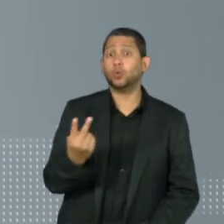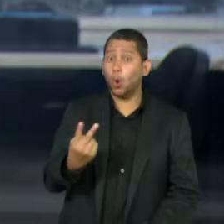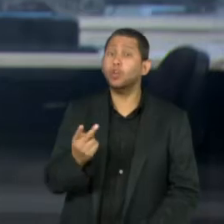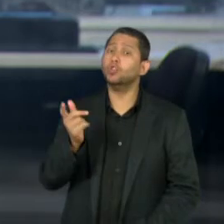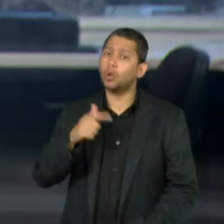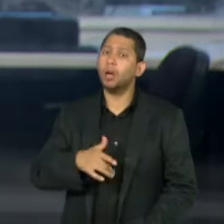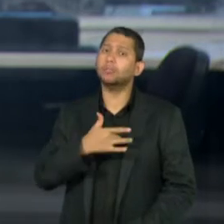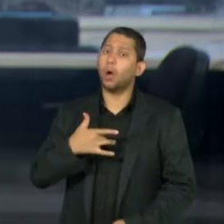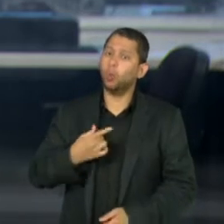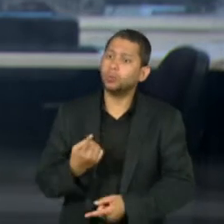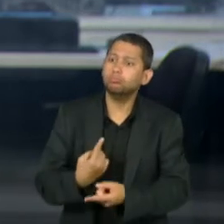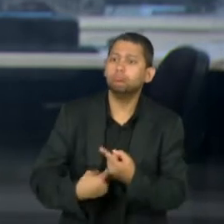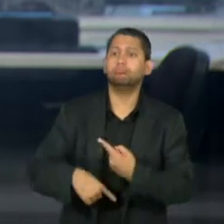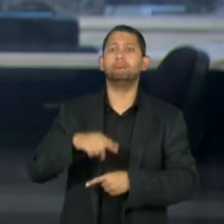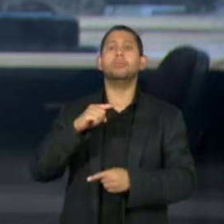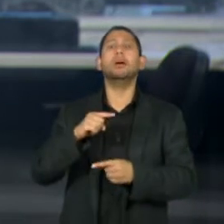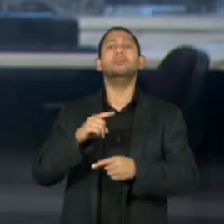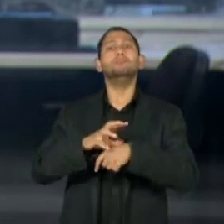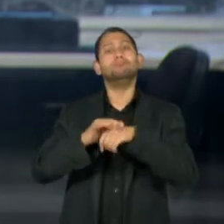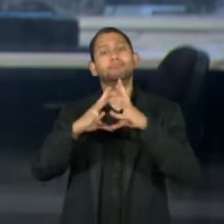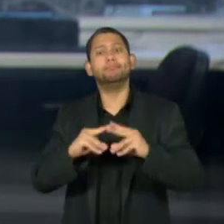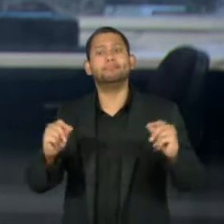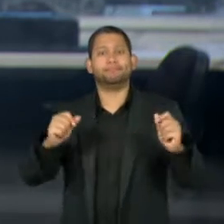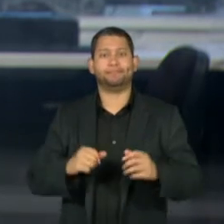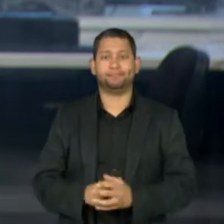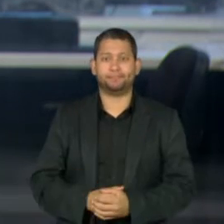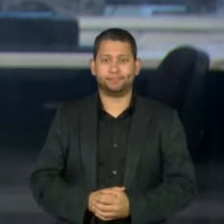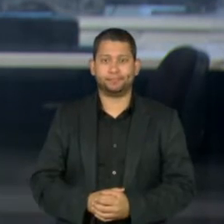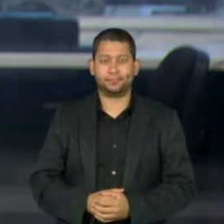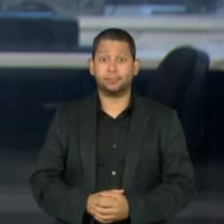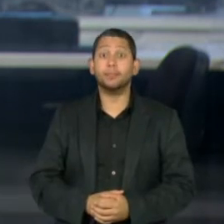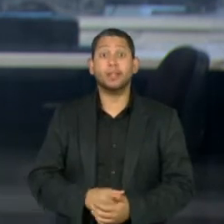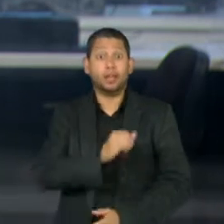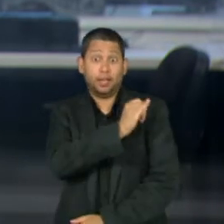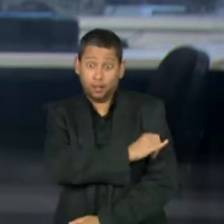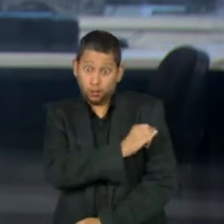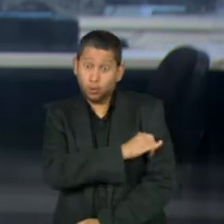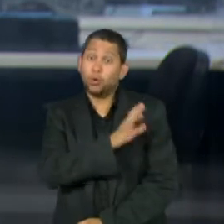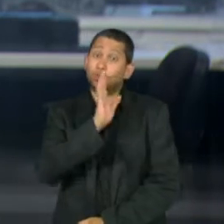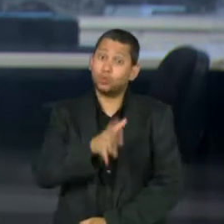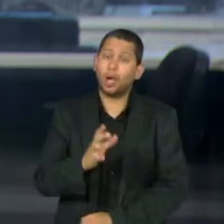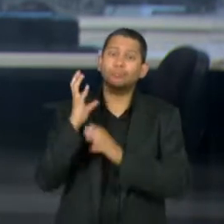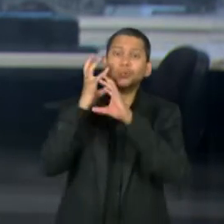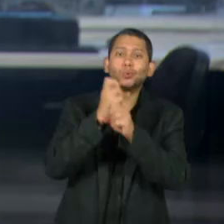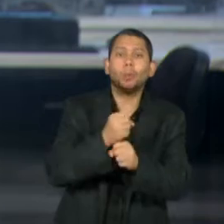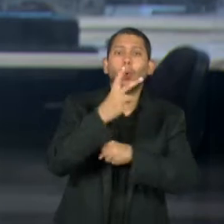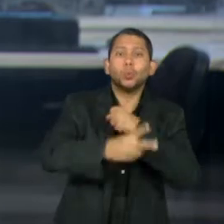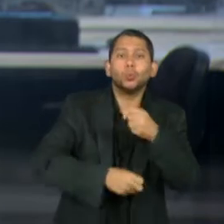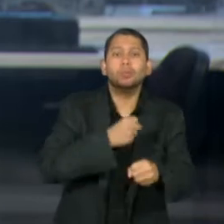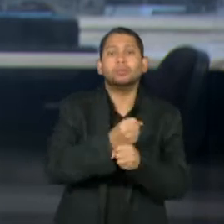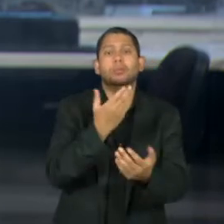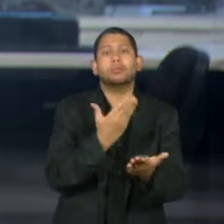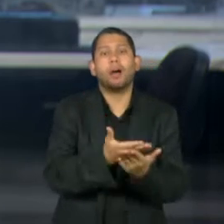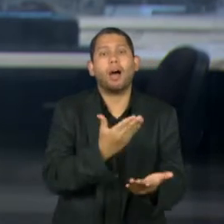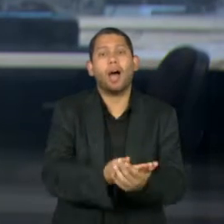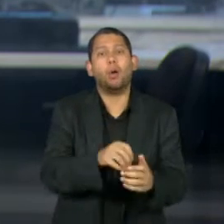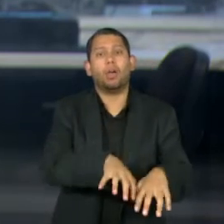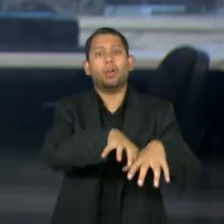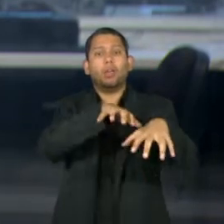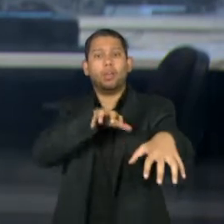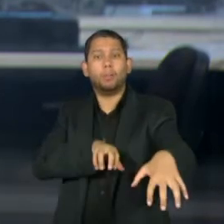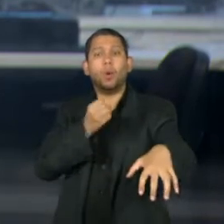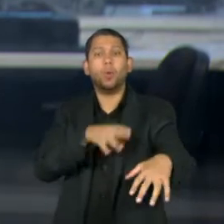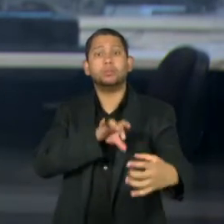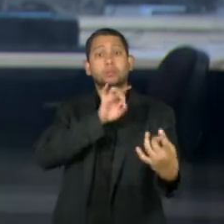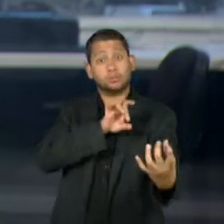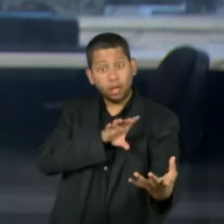recuperados. No Rio de Janeiro, depois de 2 anos de aulas à distância ou híbridas, o ensino foi retomado nas